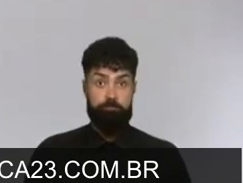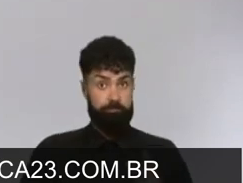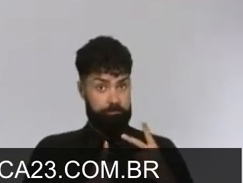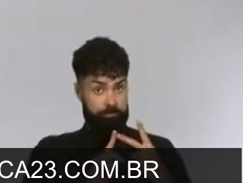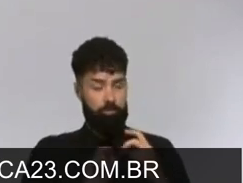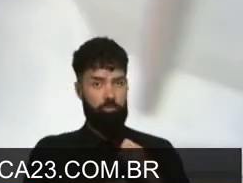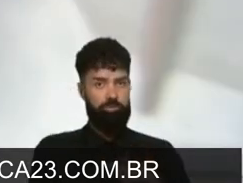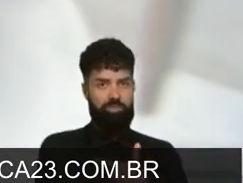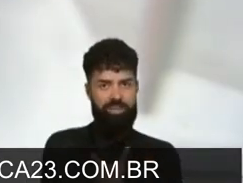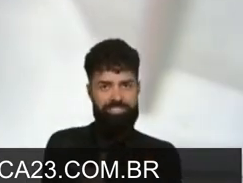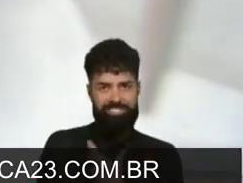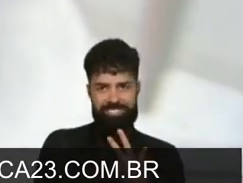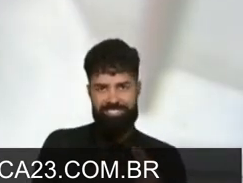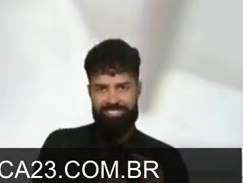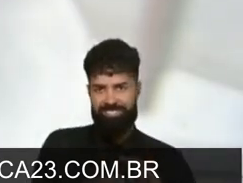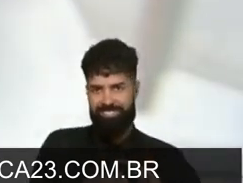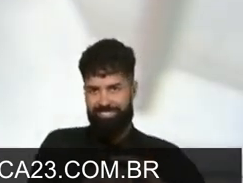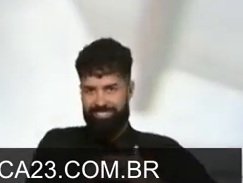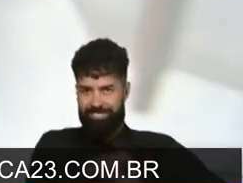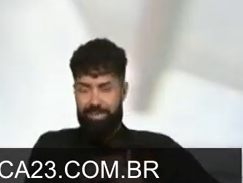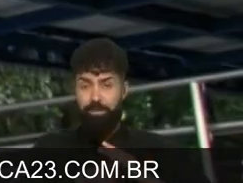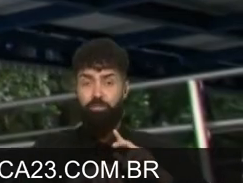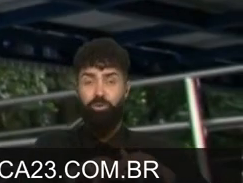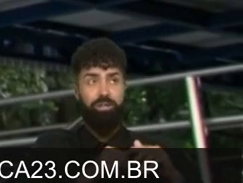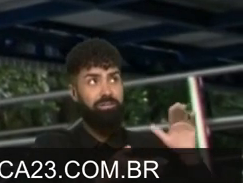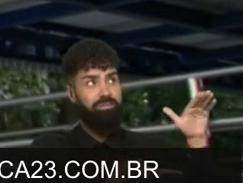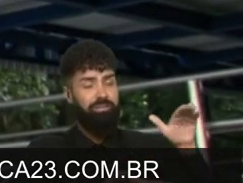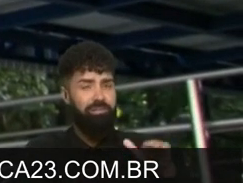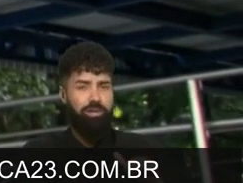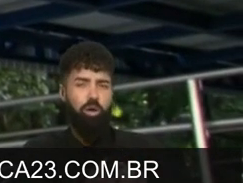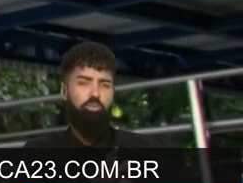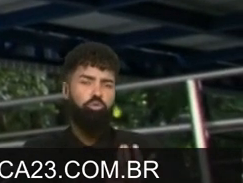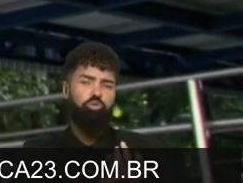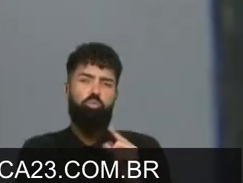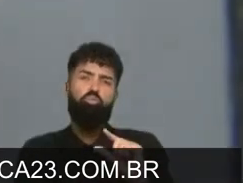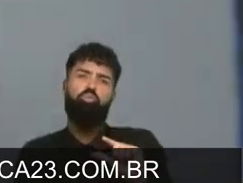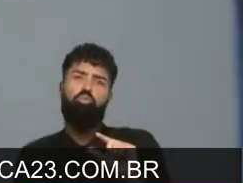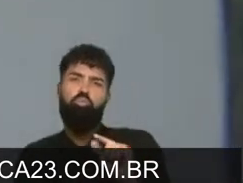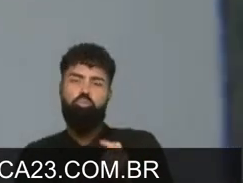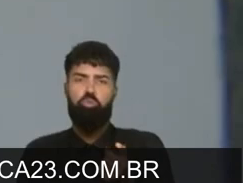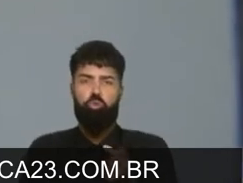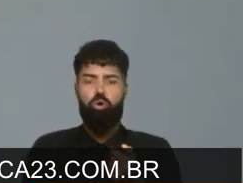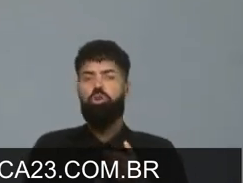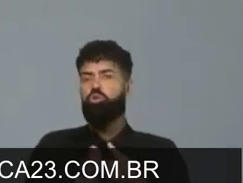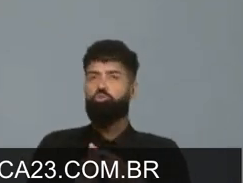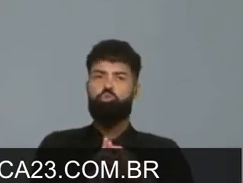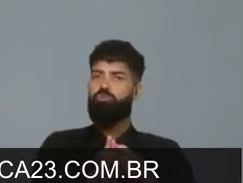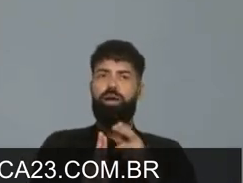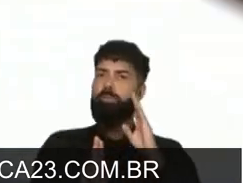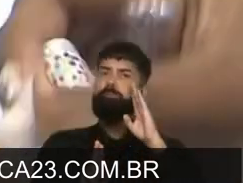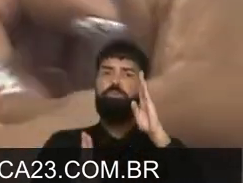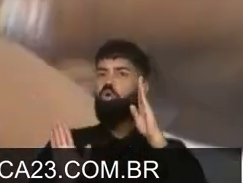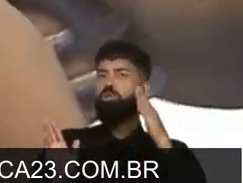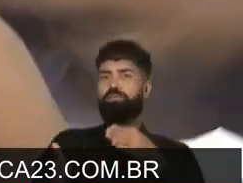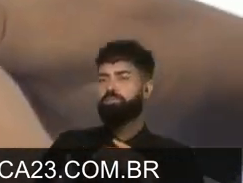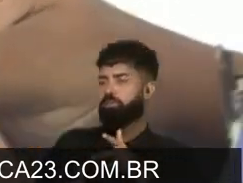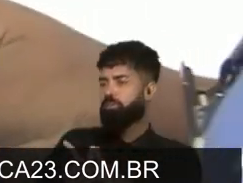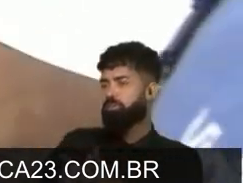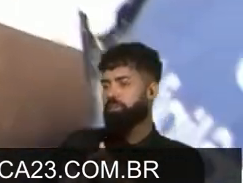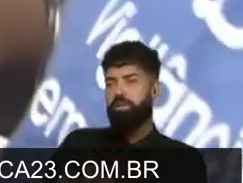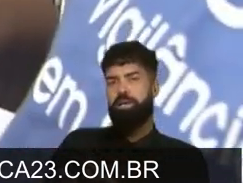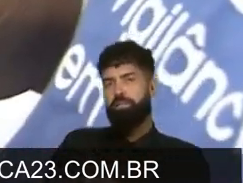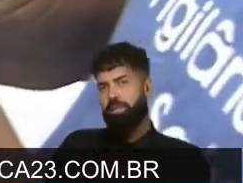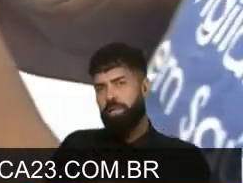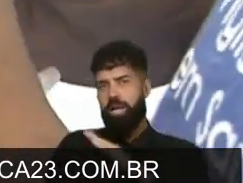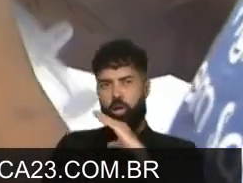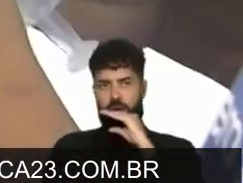vacina contra a dengue, mas por causa da quantidade reduzida de produção do imunizante, o SUS vai priorizar para essa proteção crianças